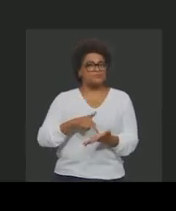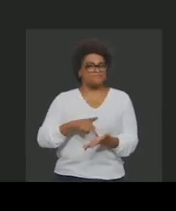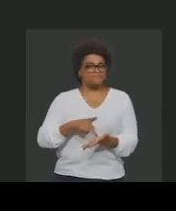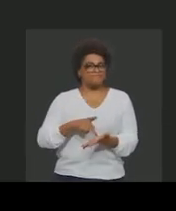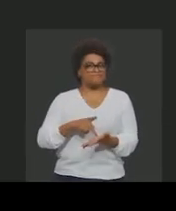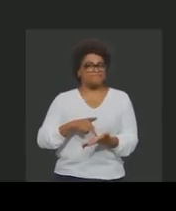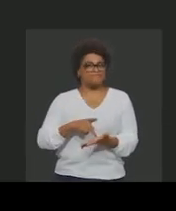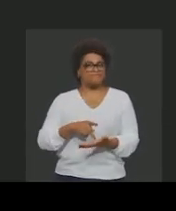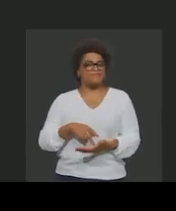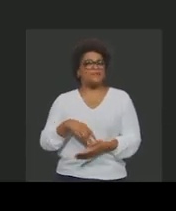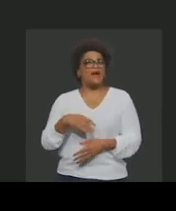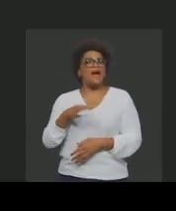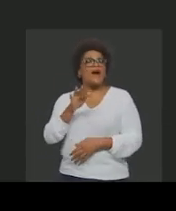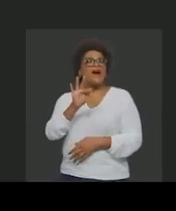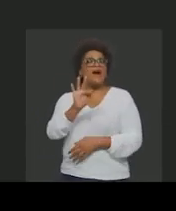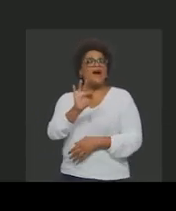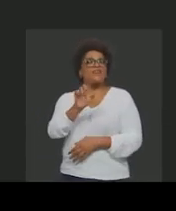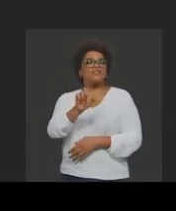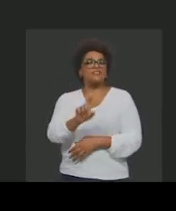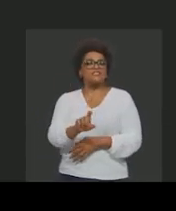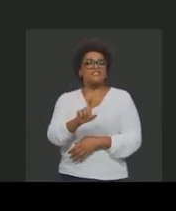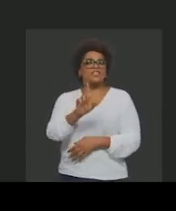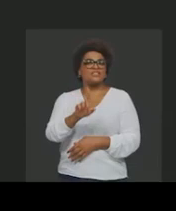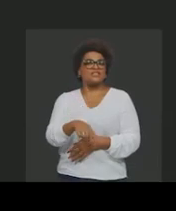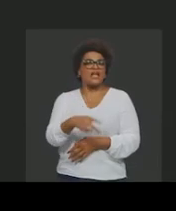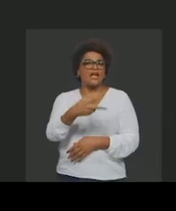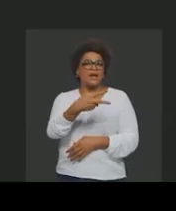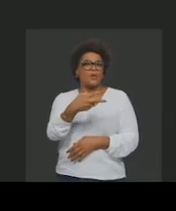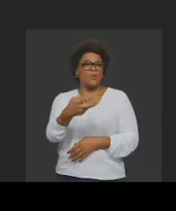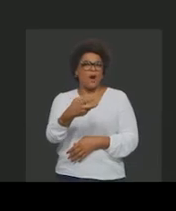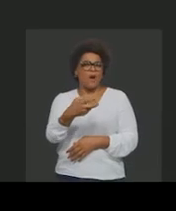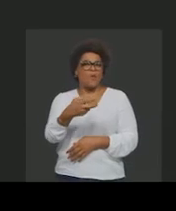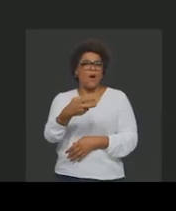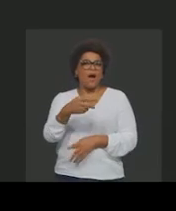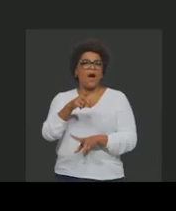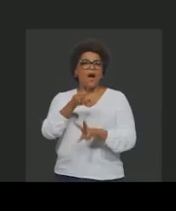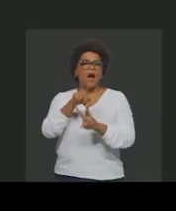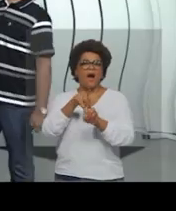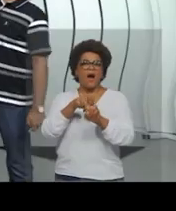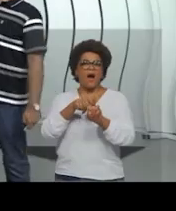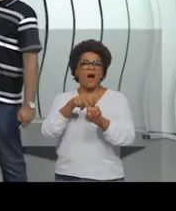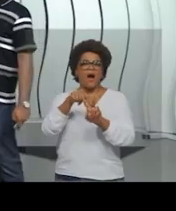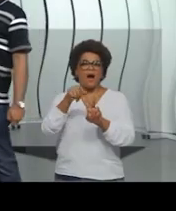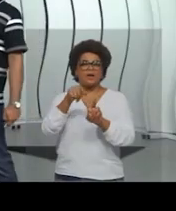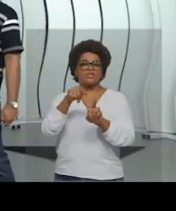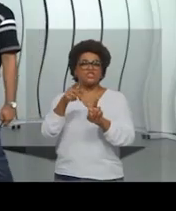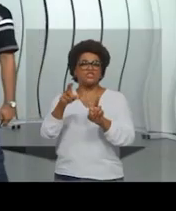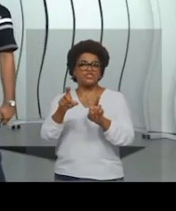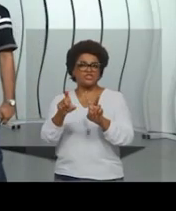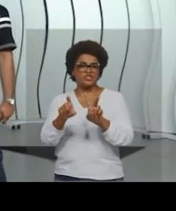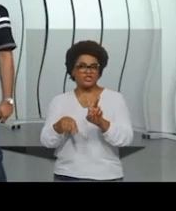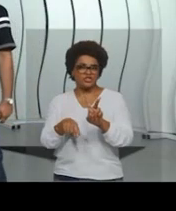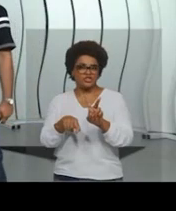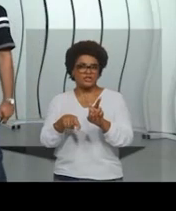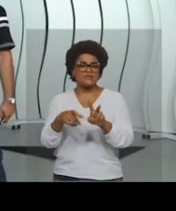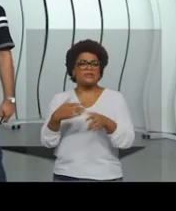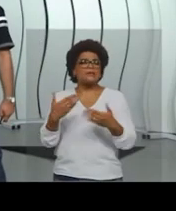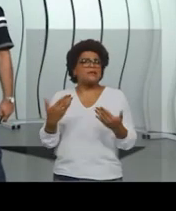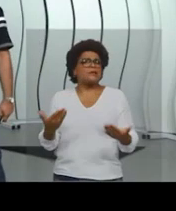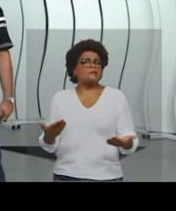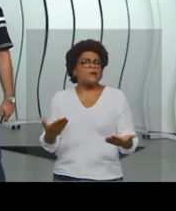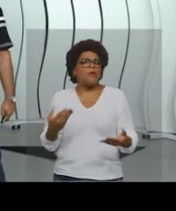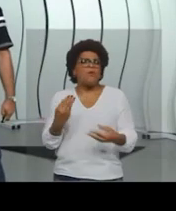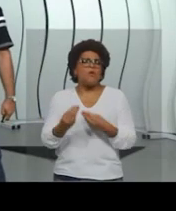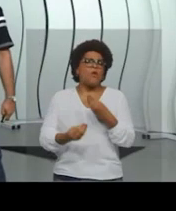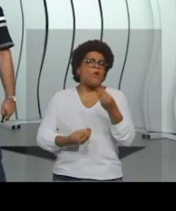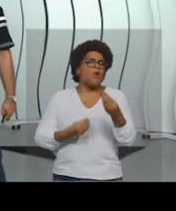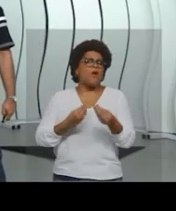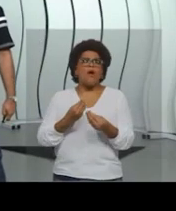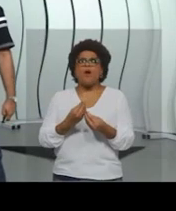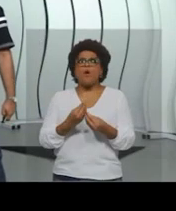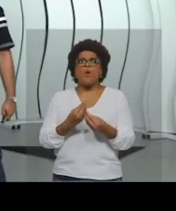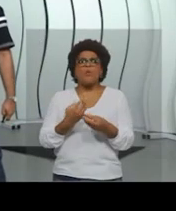de x igual a raiz de x, ok? Então, o que acontece? Por que nós só pegamos os não negativos?